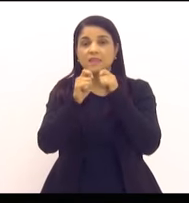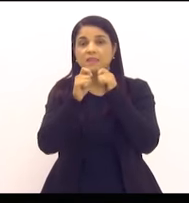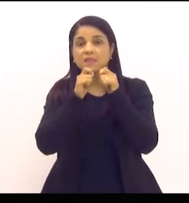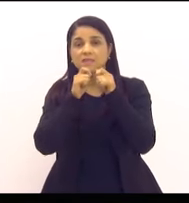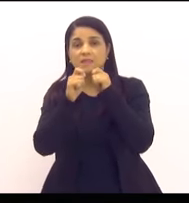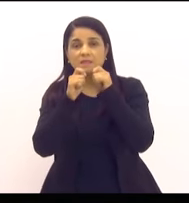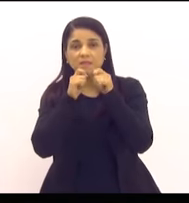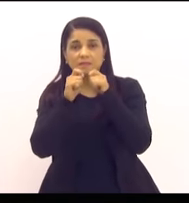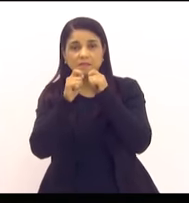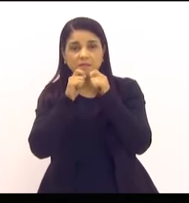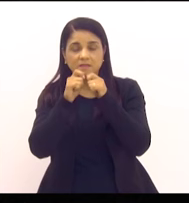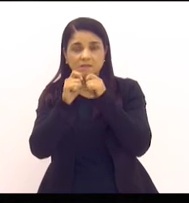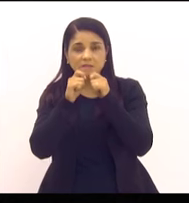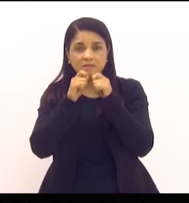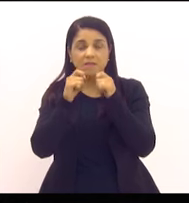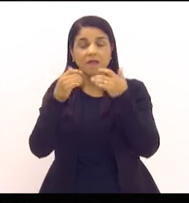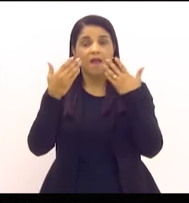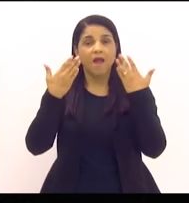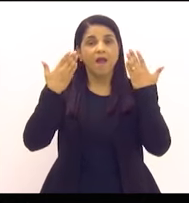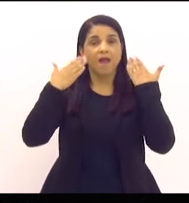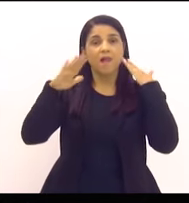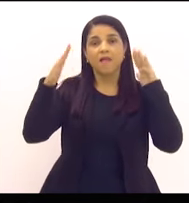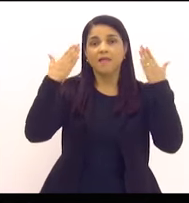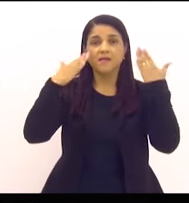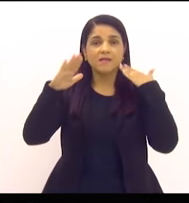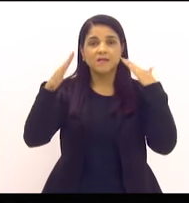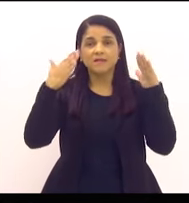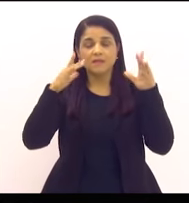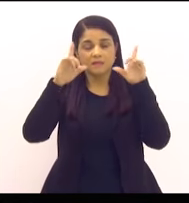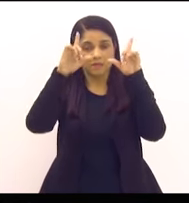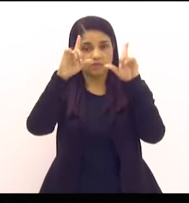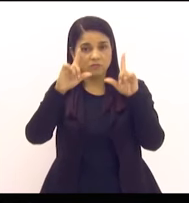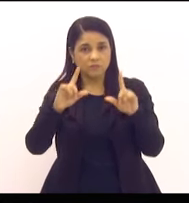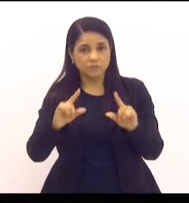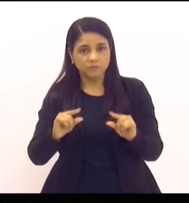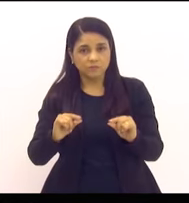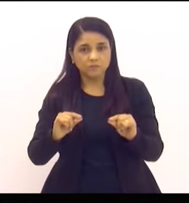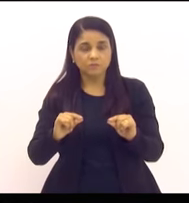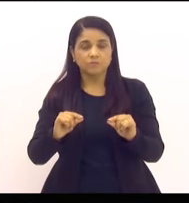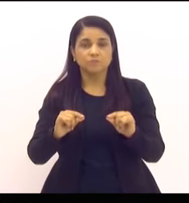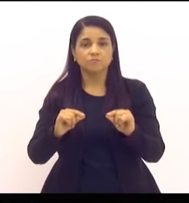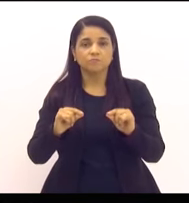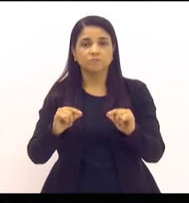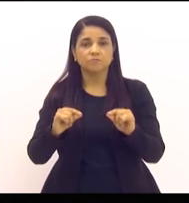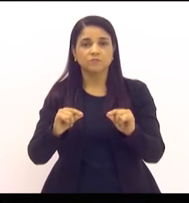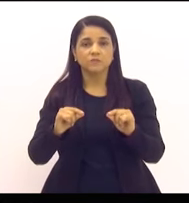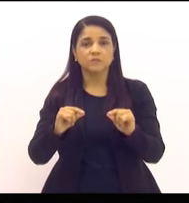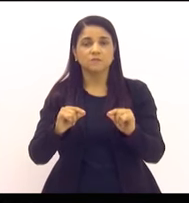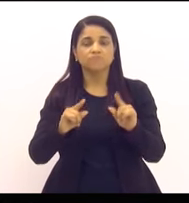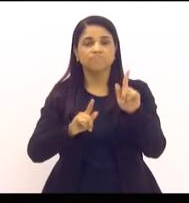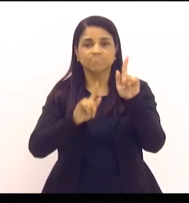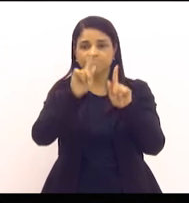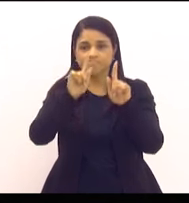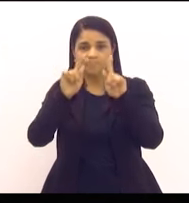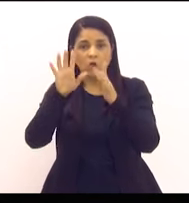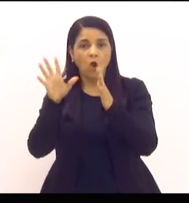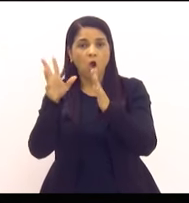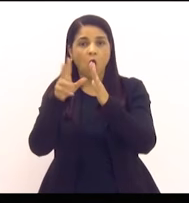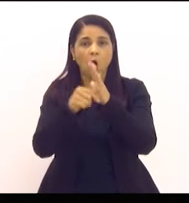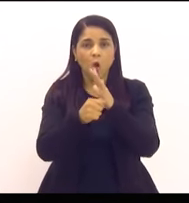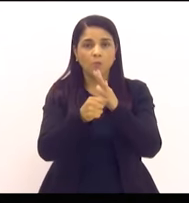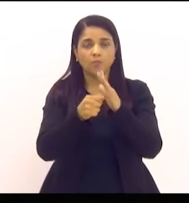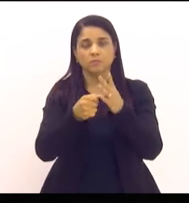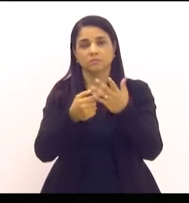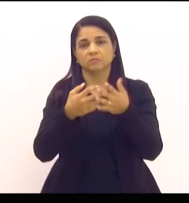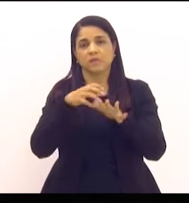e dizendo da sua alegria na redução dos indicadores de roubo de carga, que é um crime